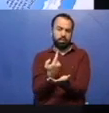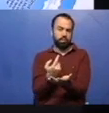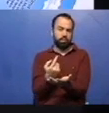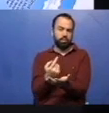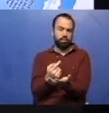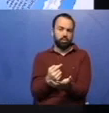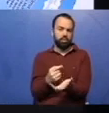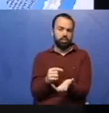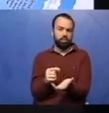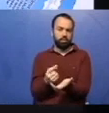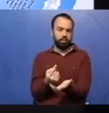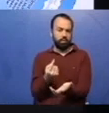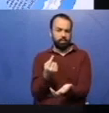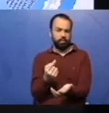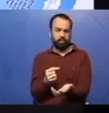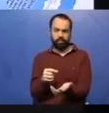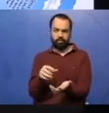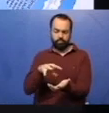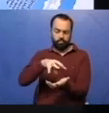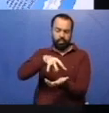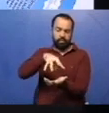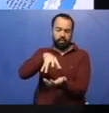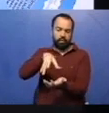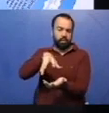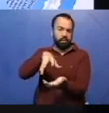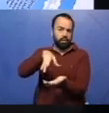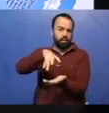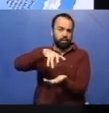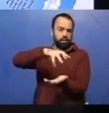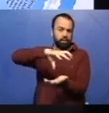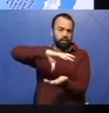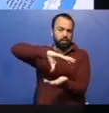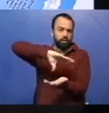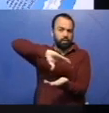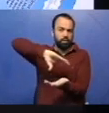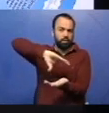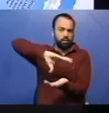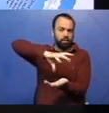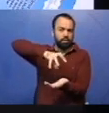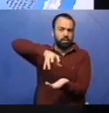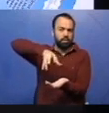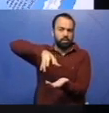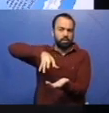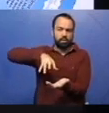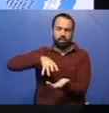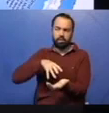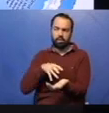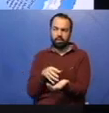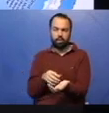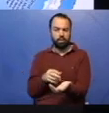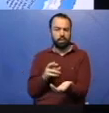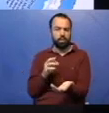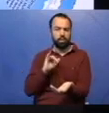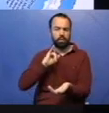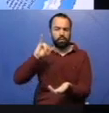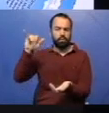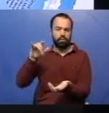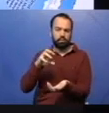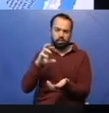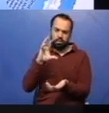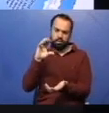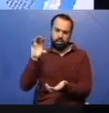vai falando qual nuvem que é e a informaçãozinha sobre ela, se ela é cúmulos, se